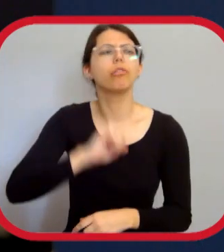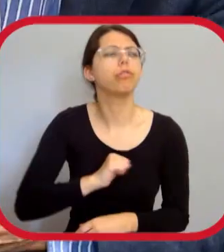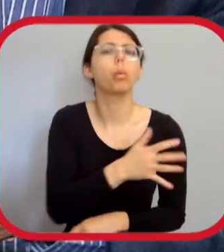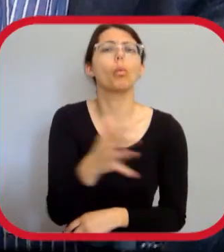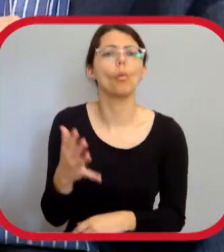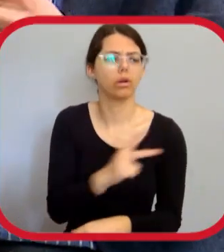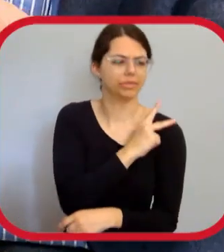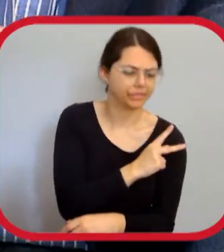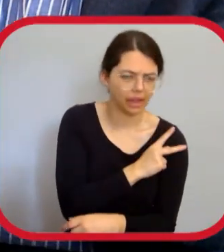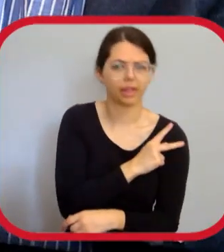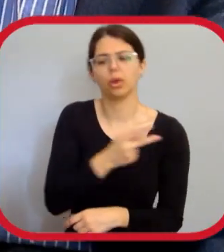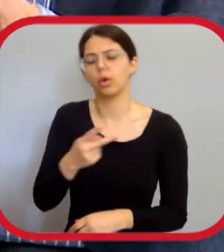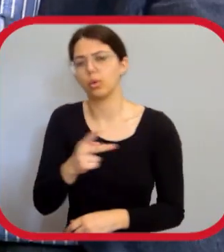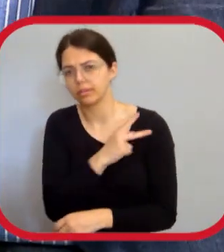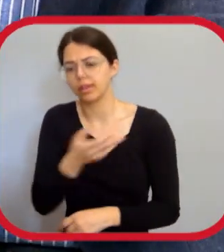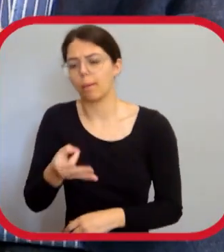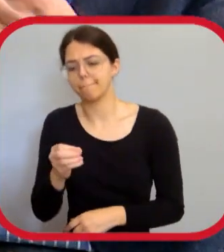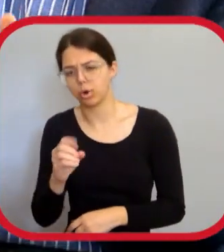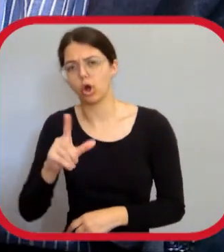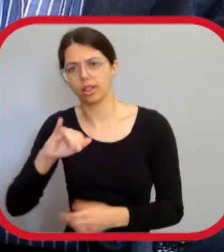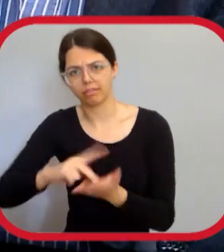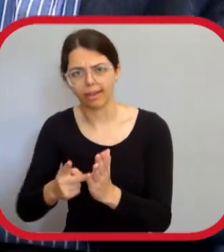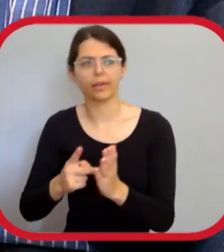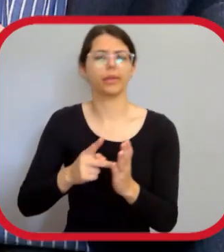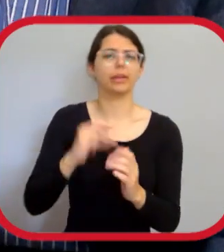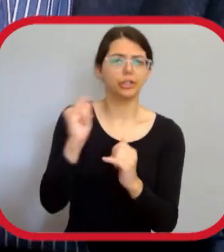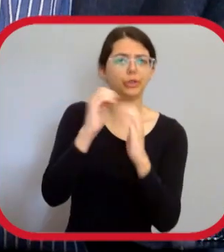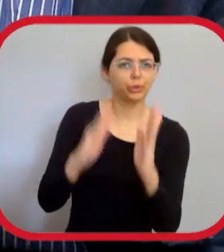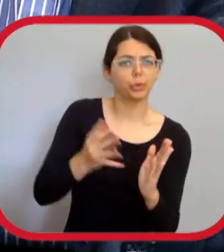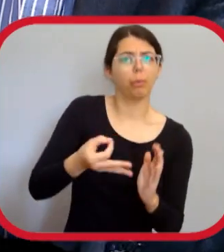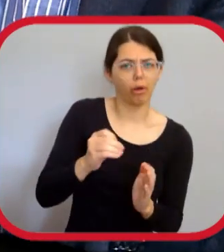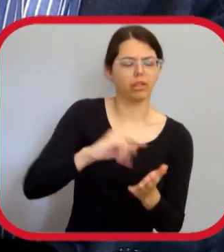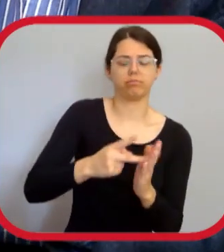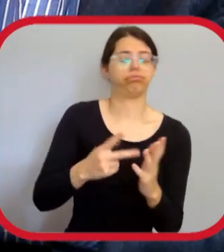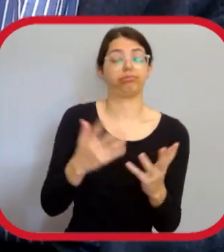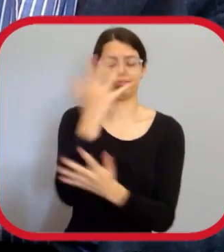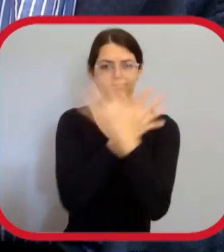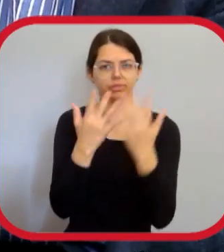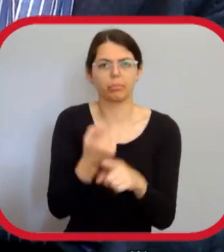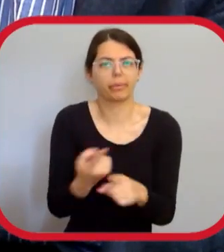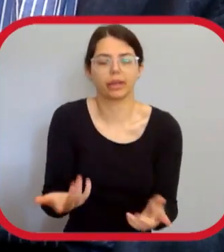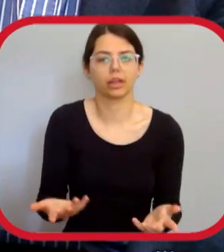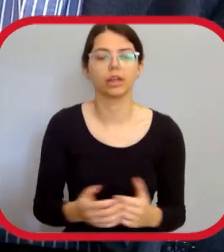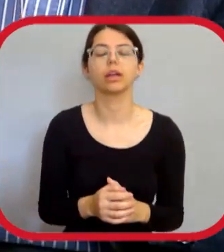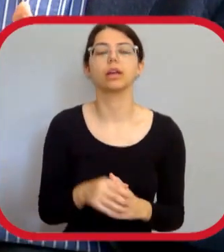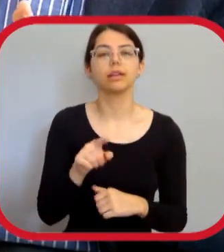nas famílias. O meu filho está no Politécnico, está na Universidade Politécnica, está na universidade, ou seja, porquê esta confusão